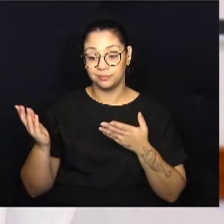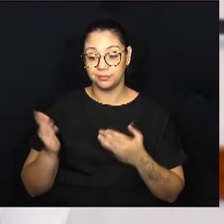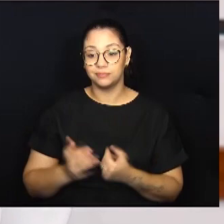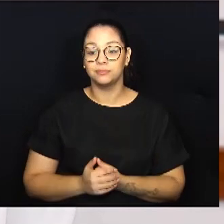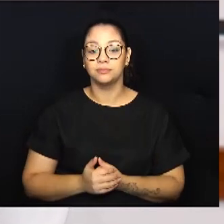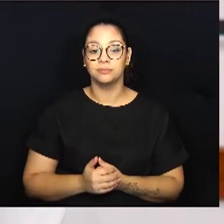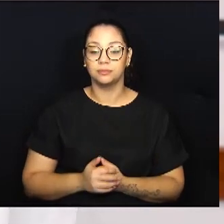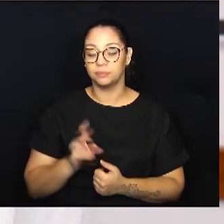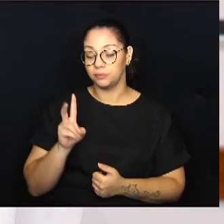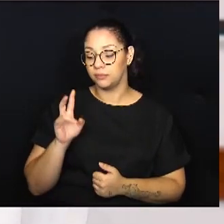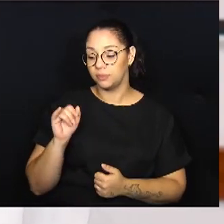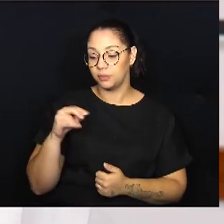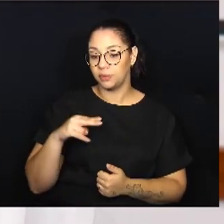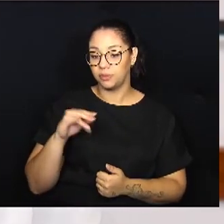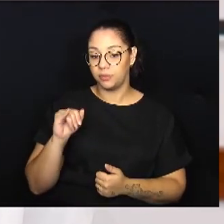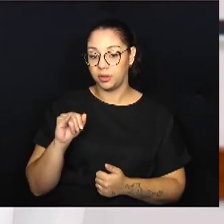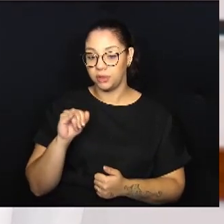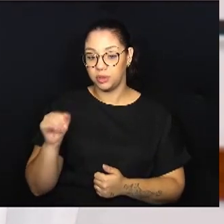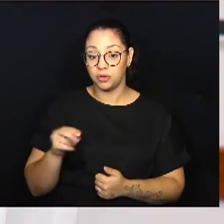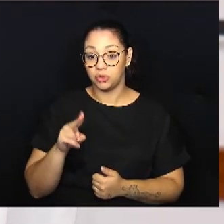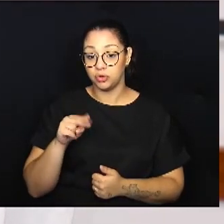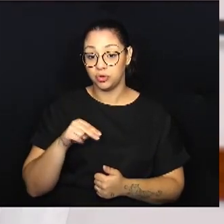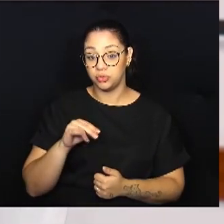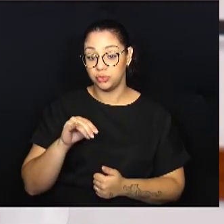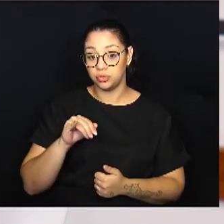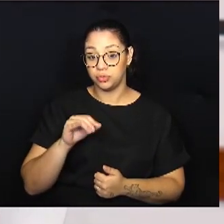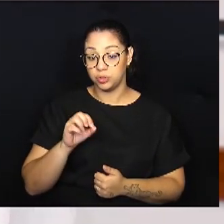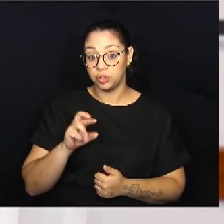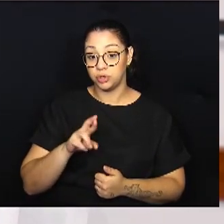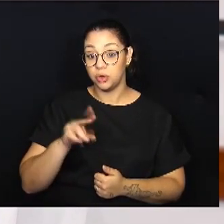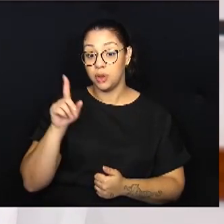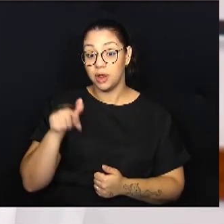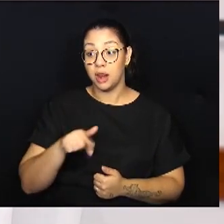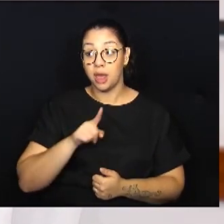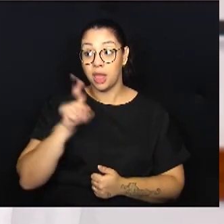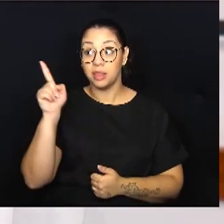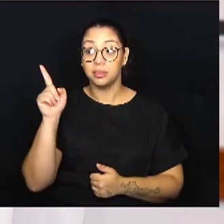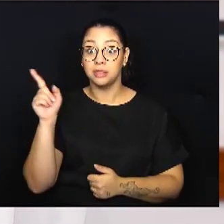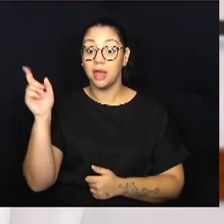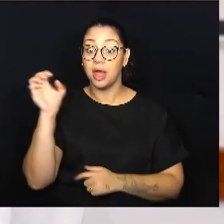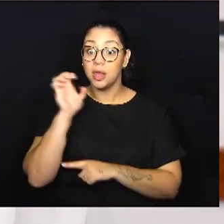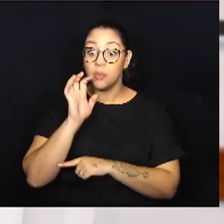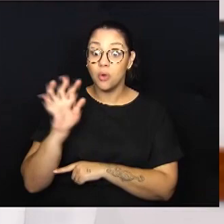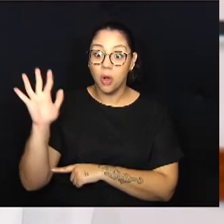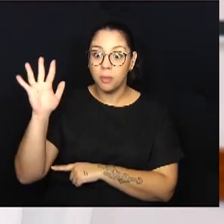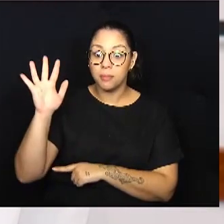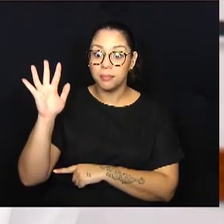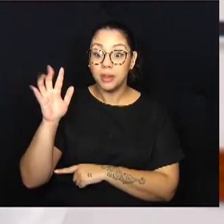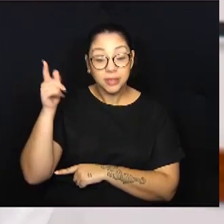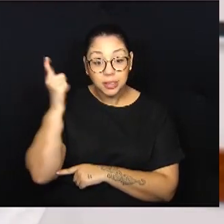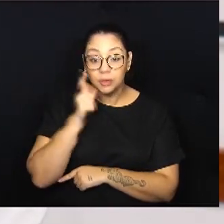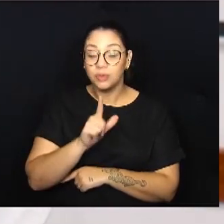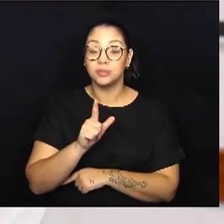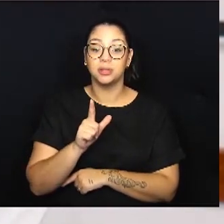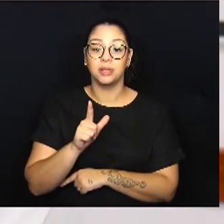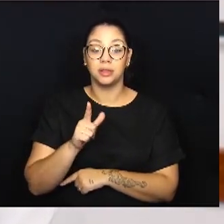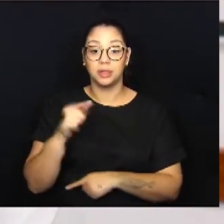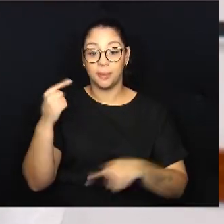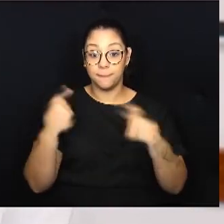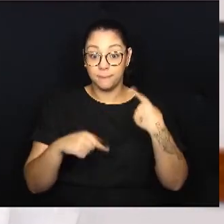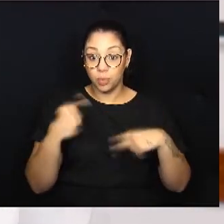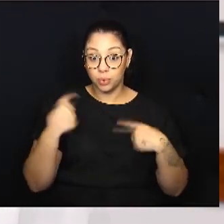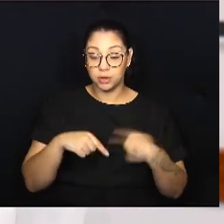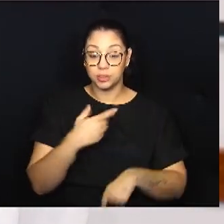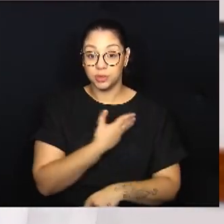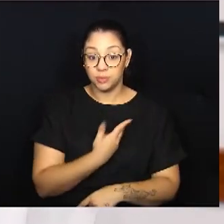Júnior está lá na Europa, né? E o Vinícius Júnior também é uma pessoa que consegue, por toda a política pública que